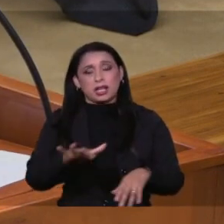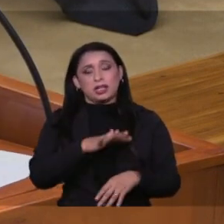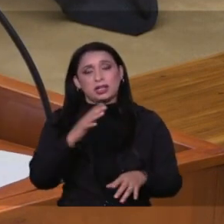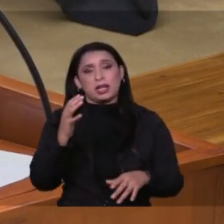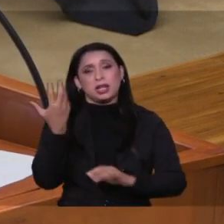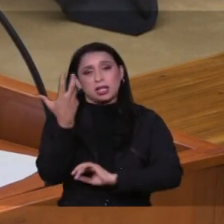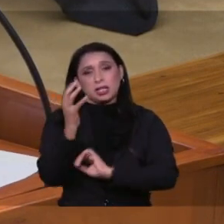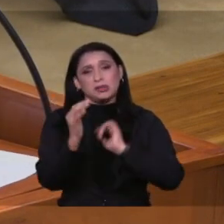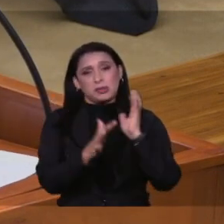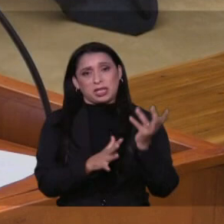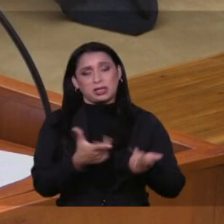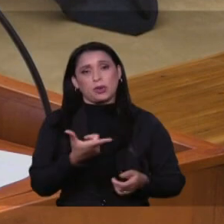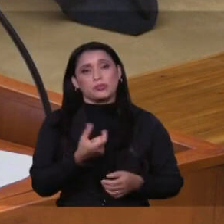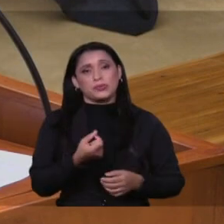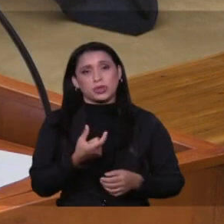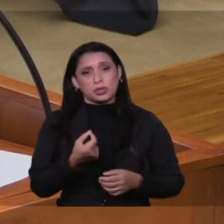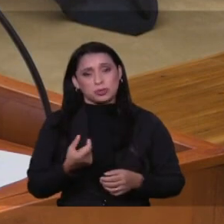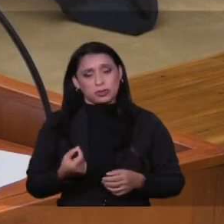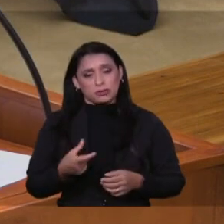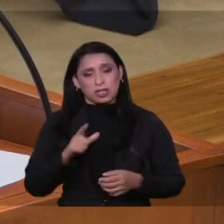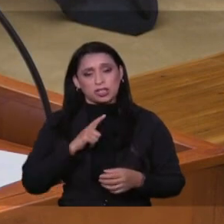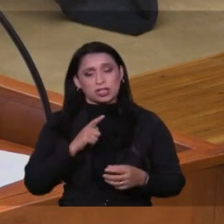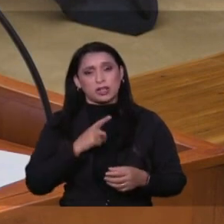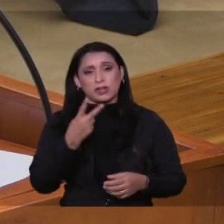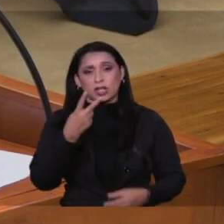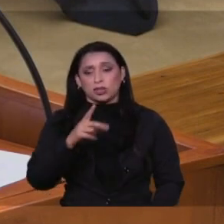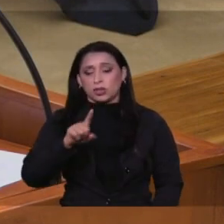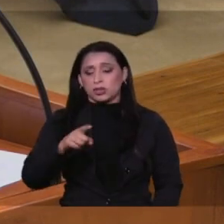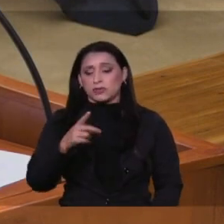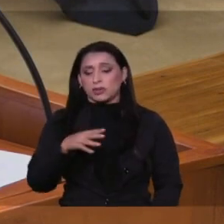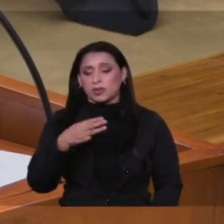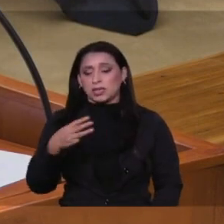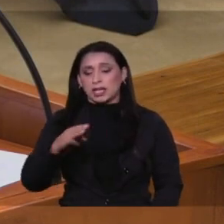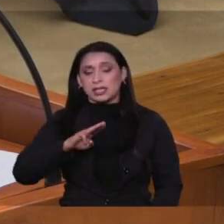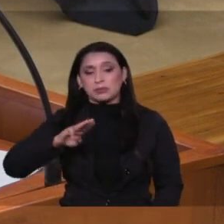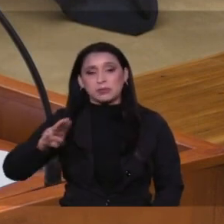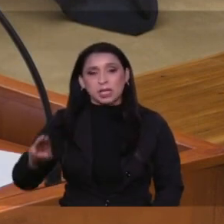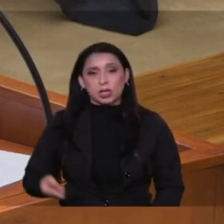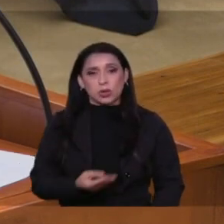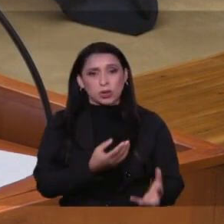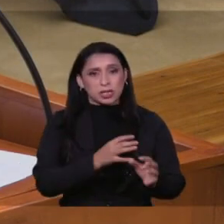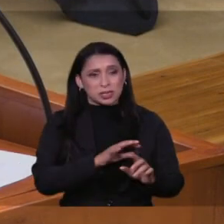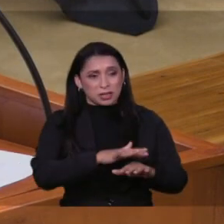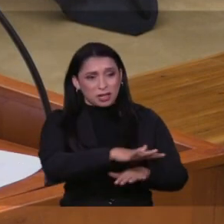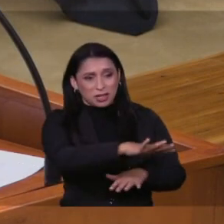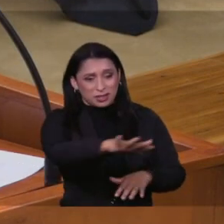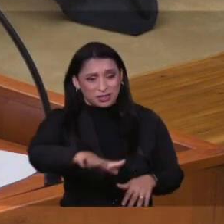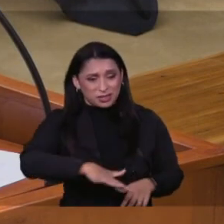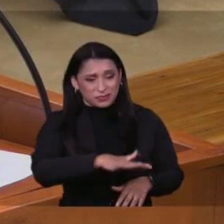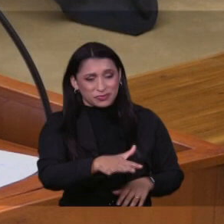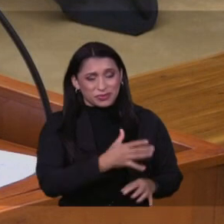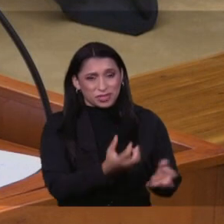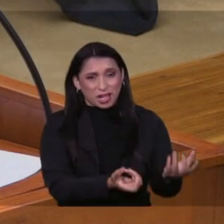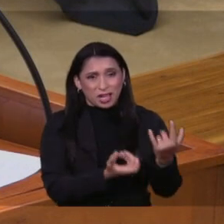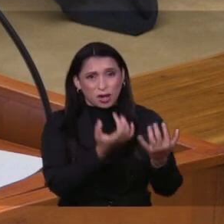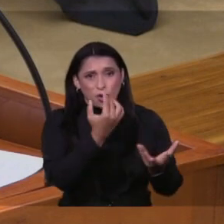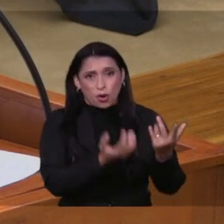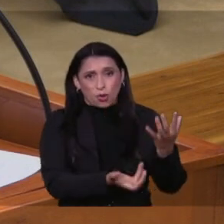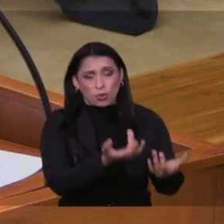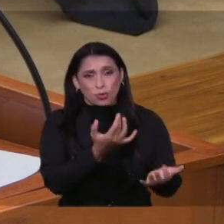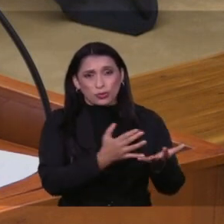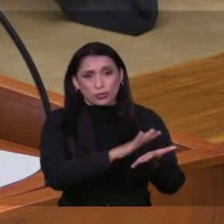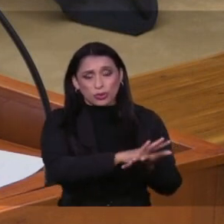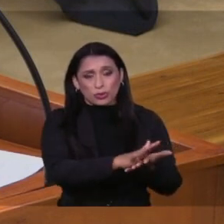em 2020, se teve 2,3 milhões de hectares atingidos pelo fogo, tiveram impactos